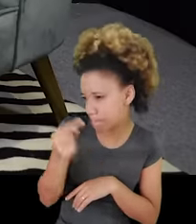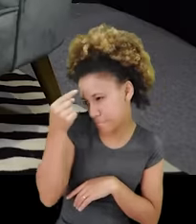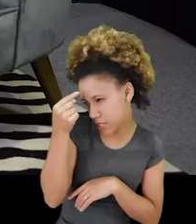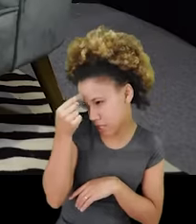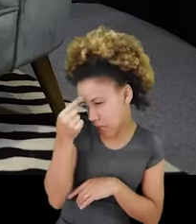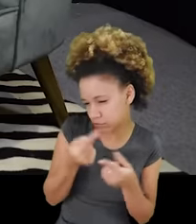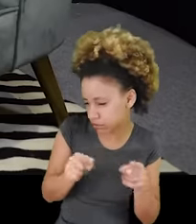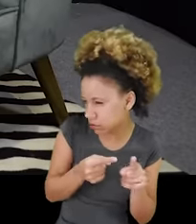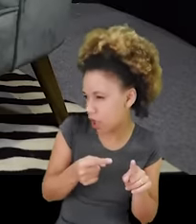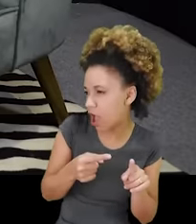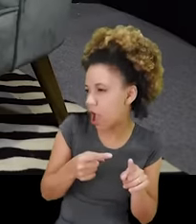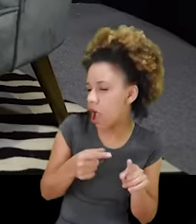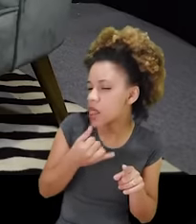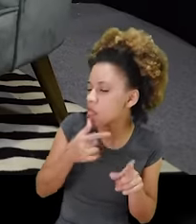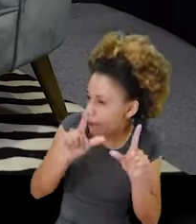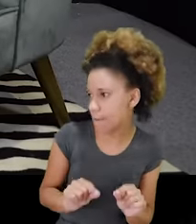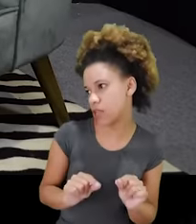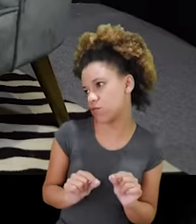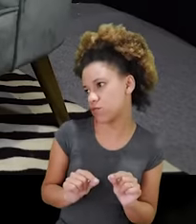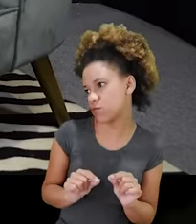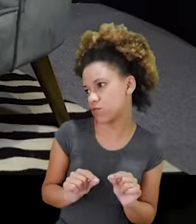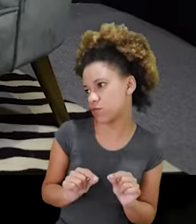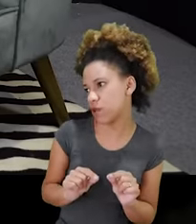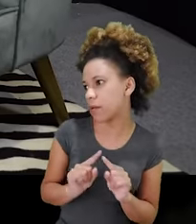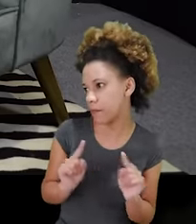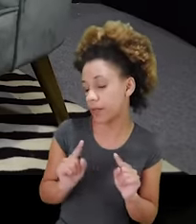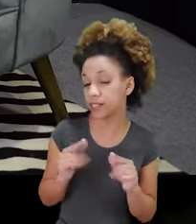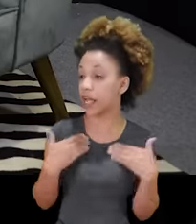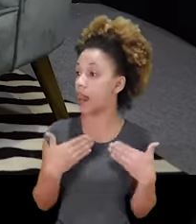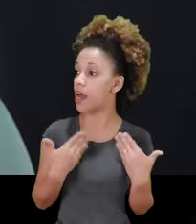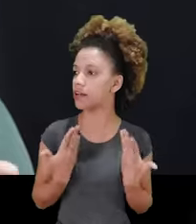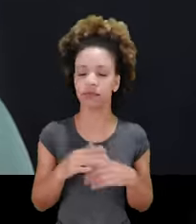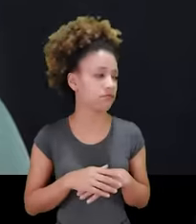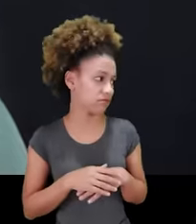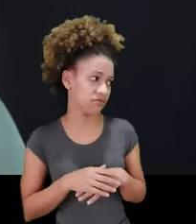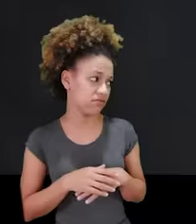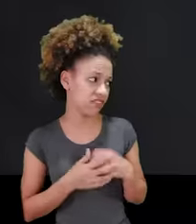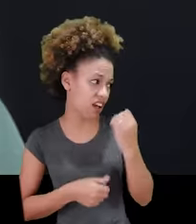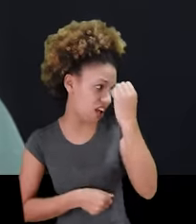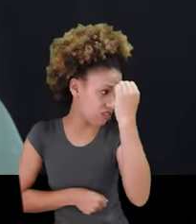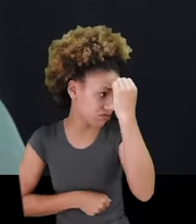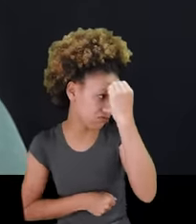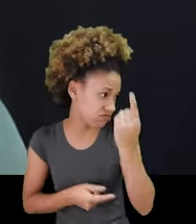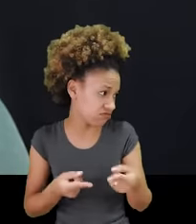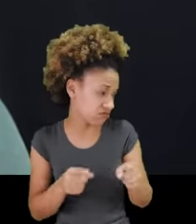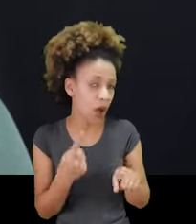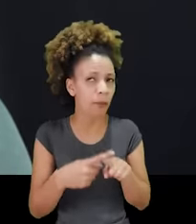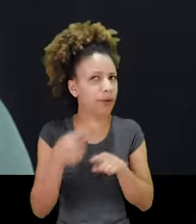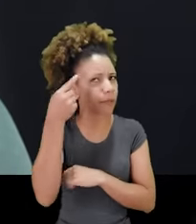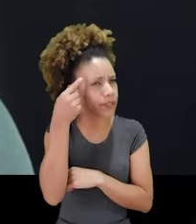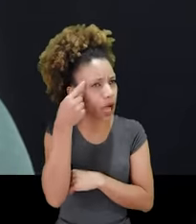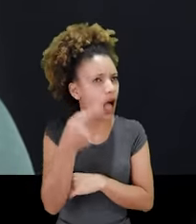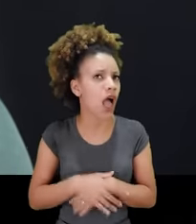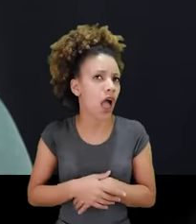mais animado. Entendi. Menos triste. Mais... Entendi. Mais para o bailarico. Nessa expressão é mais o sertanejo. É. Porque o sertanejo, se você parar pra